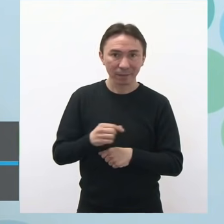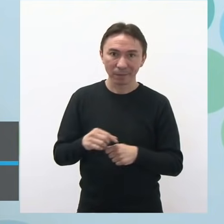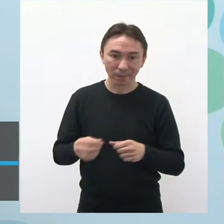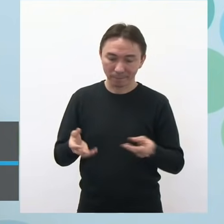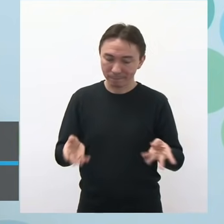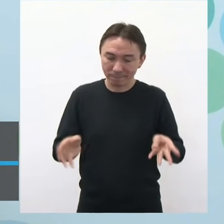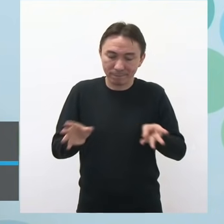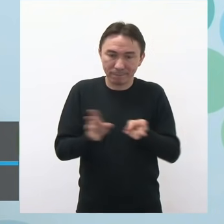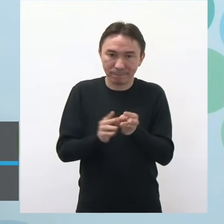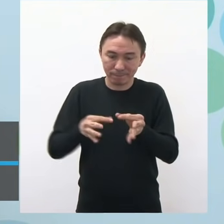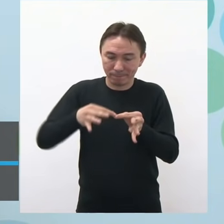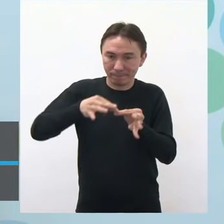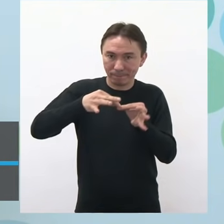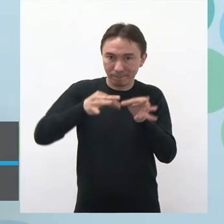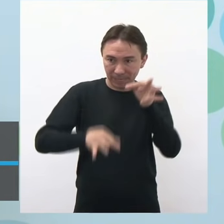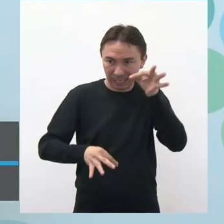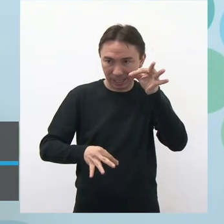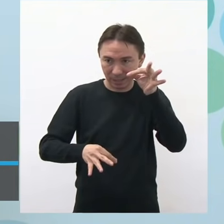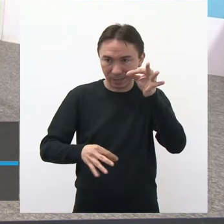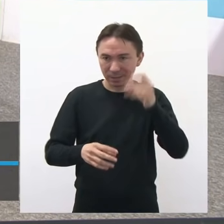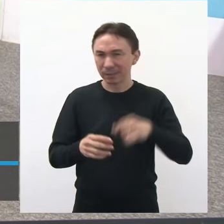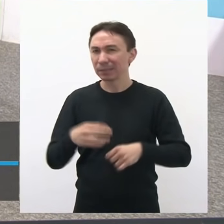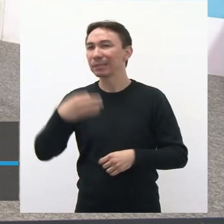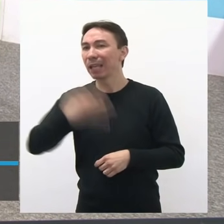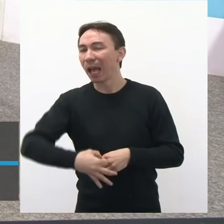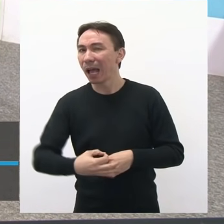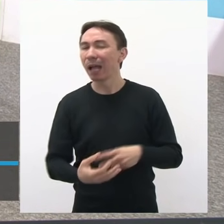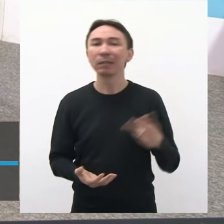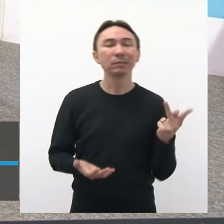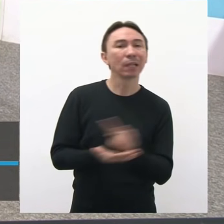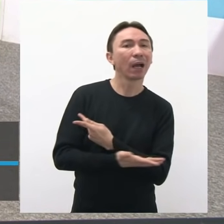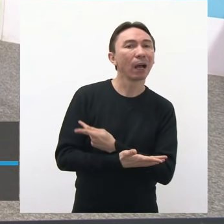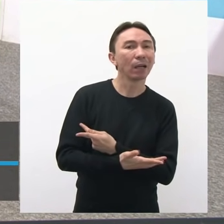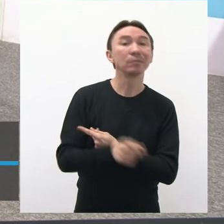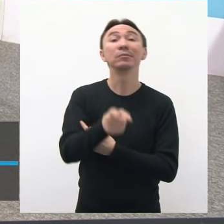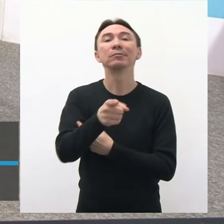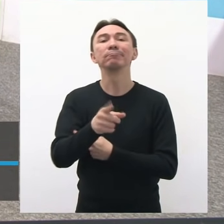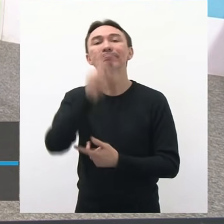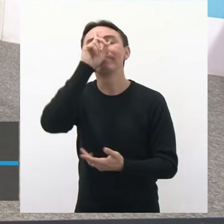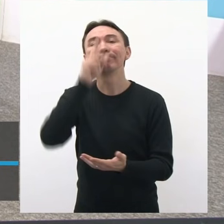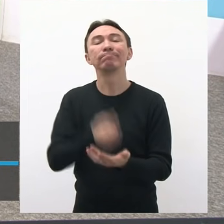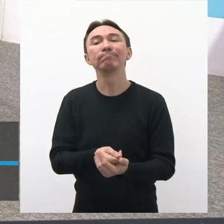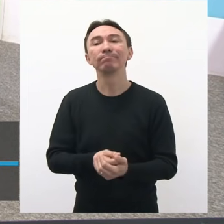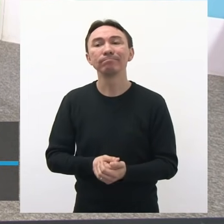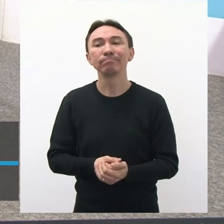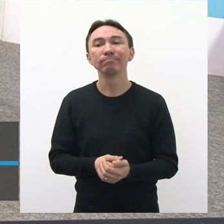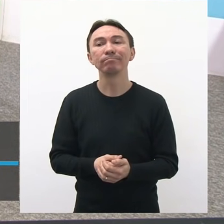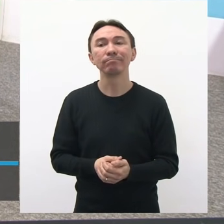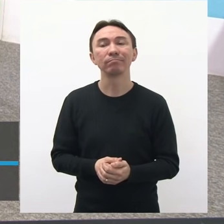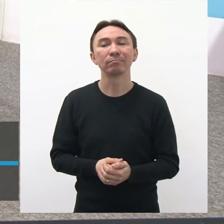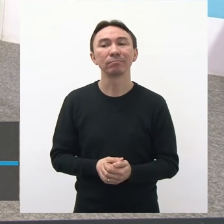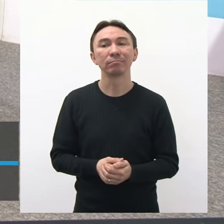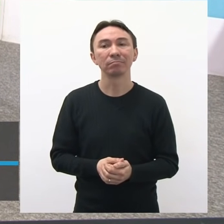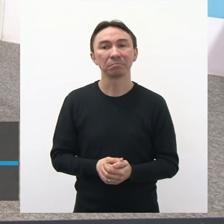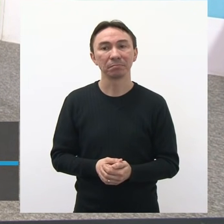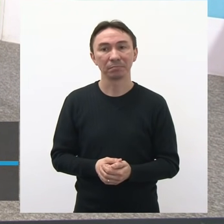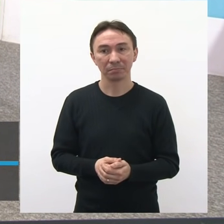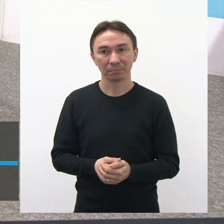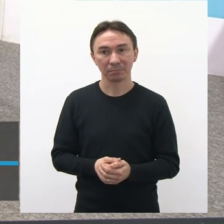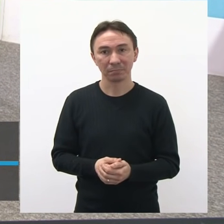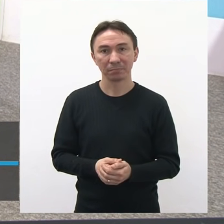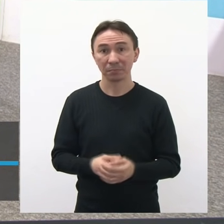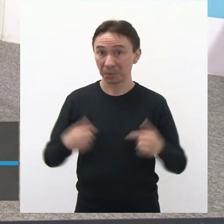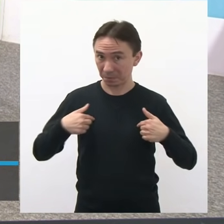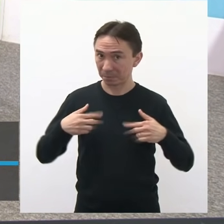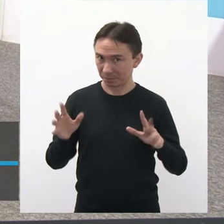meio. Segue essa dica? Sim ou não? Sim ou não, gente? Vocês sim que ou não. Decidem. Ó. Tá dobrando o papel. Posso dar minha